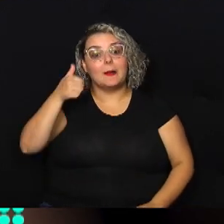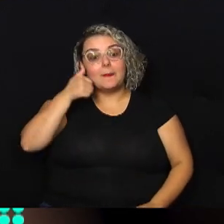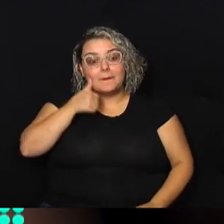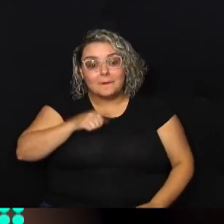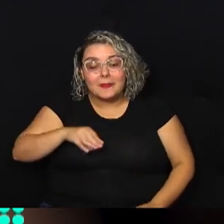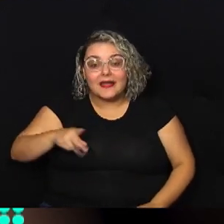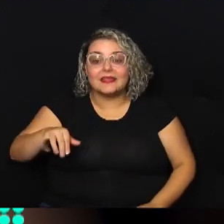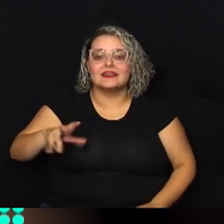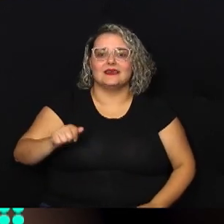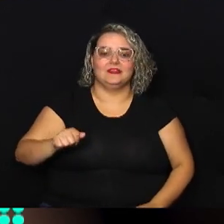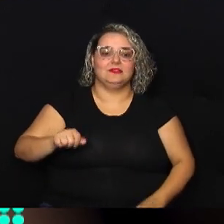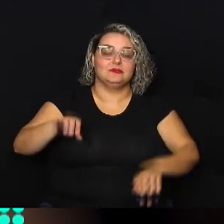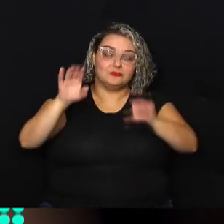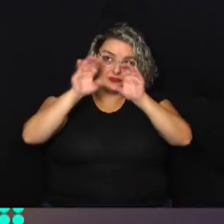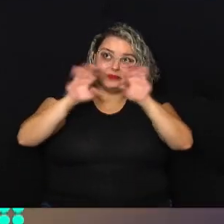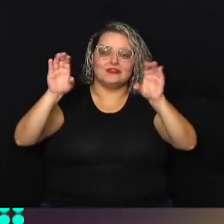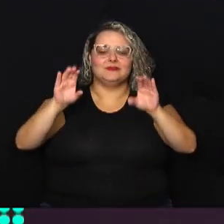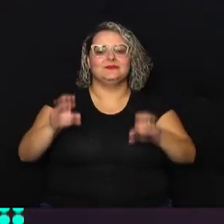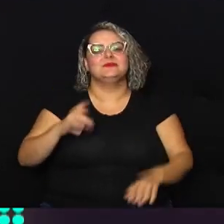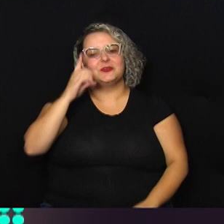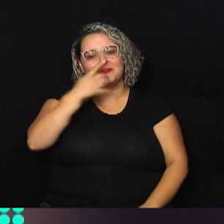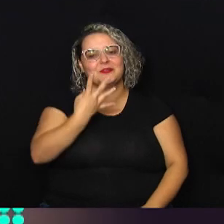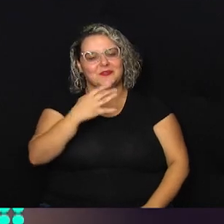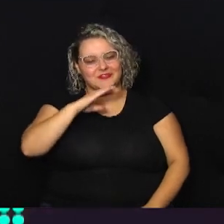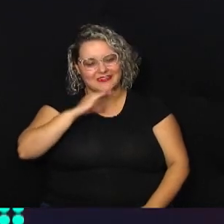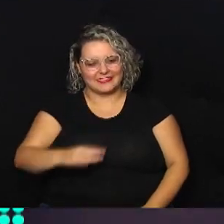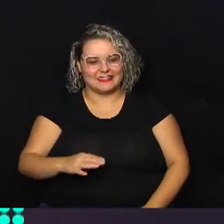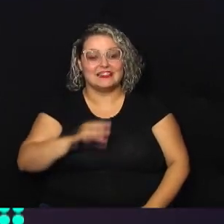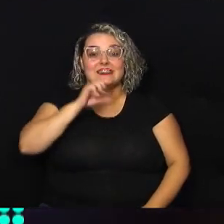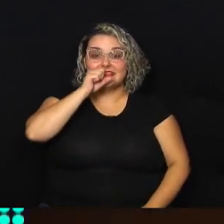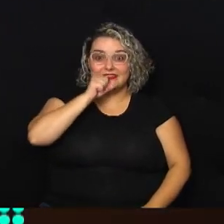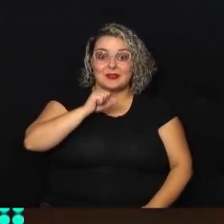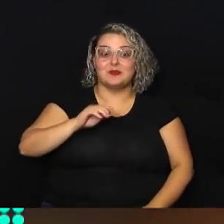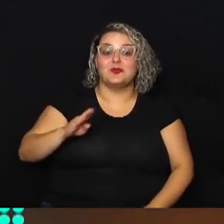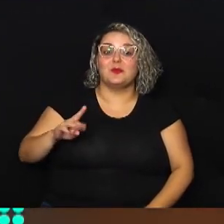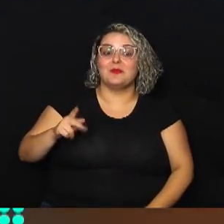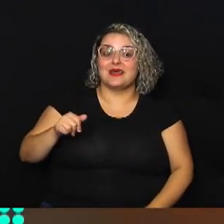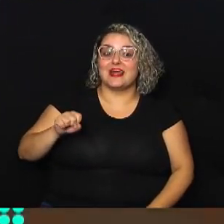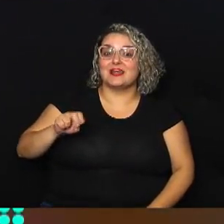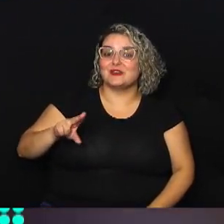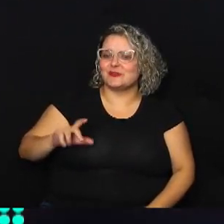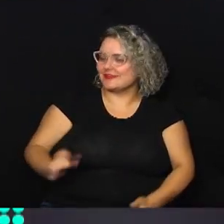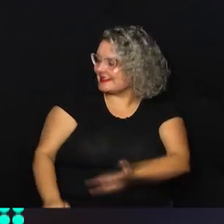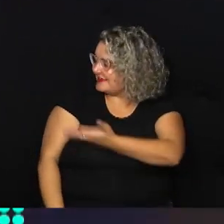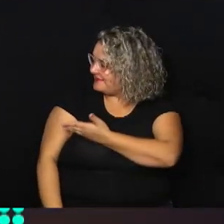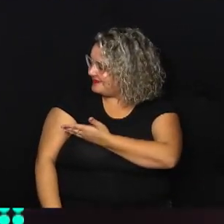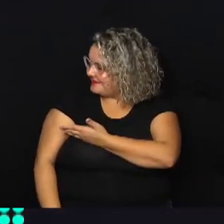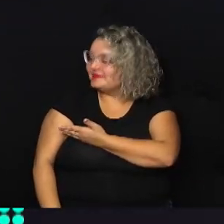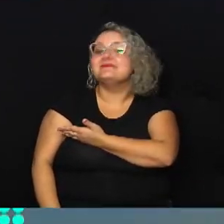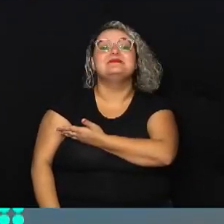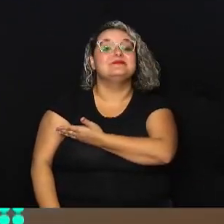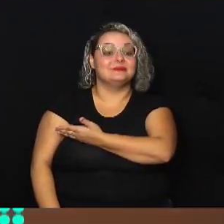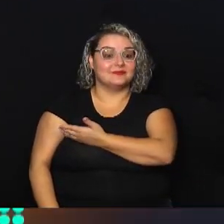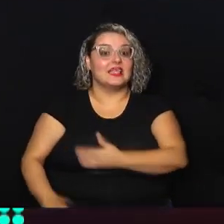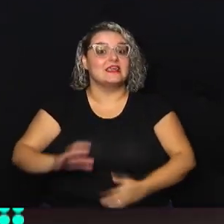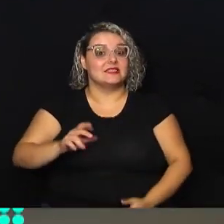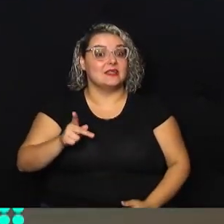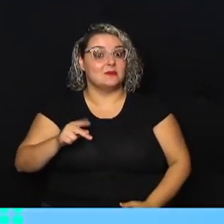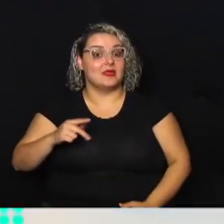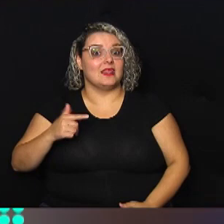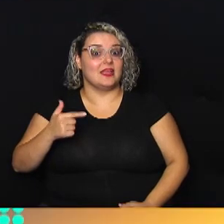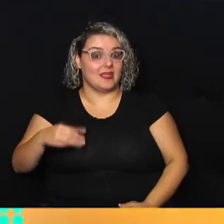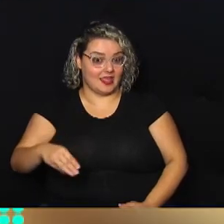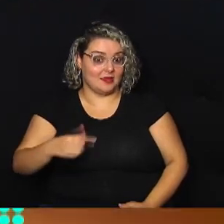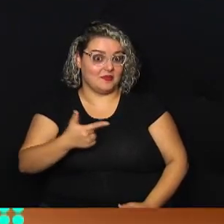no domingo às 4 da tarde. Sábado no Brazuca vai ter Rock Festival, com CPM 22 e